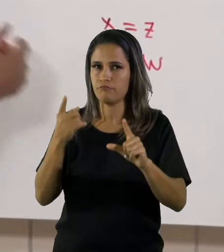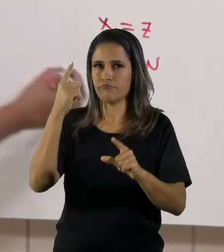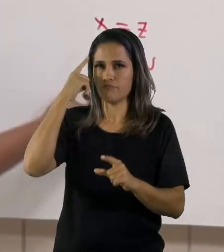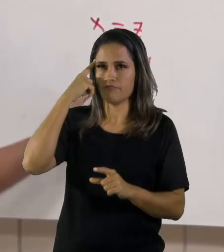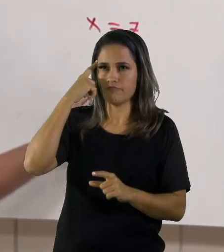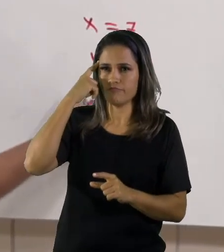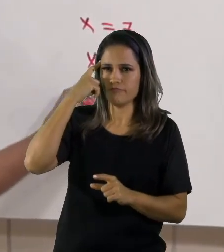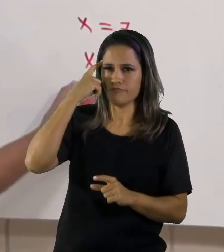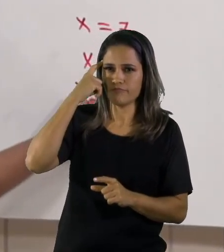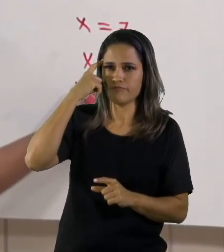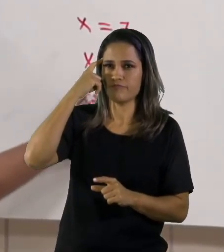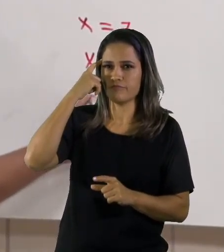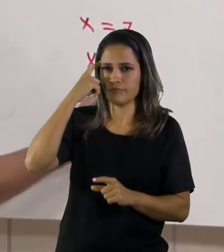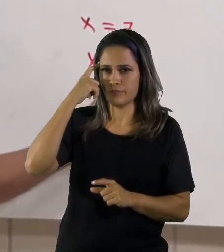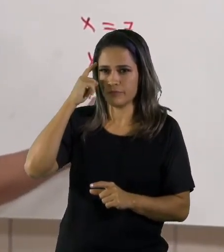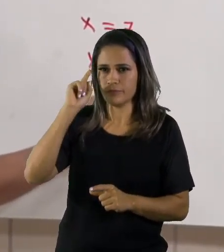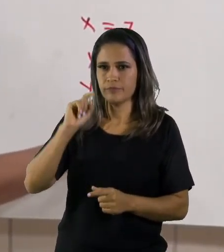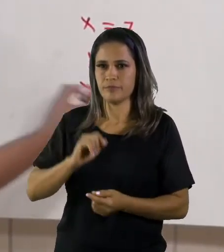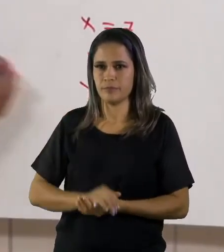ângulo Y